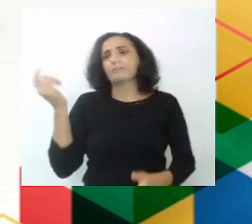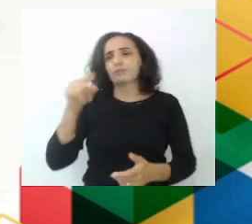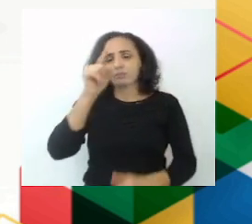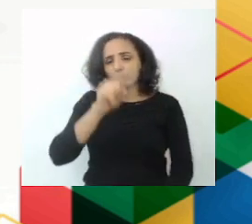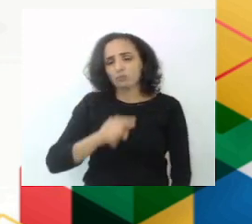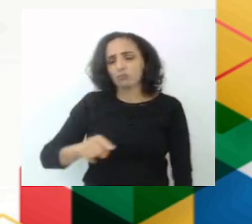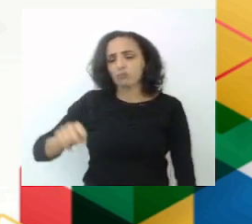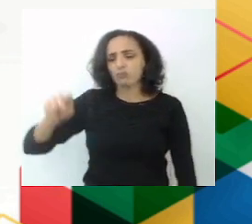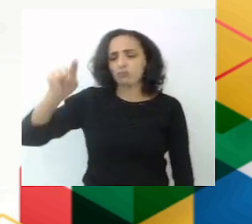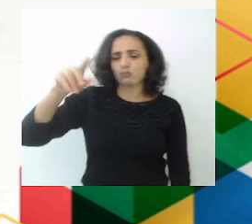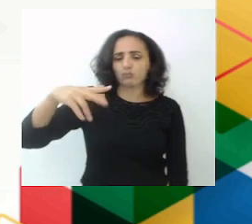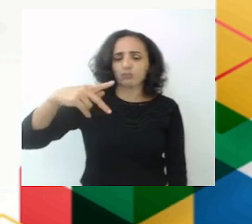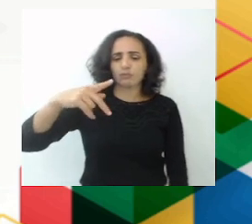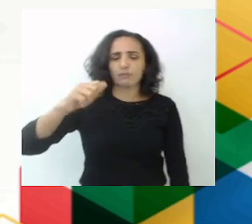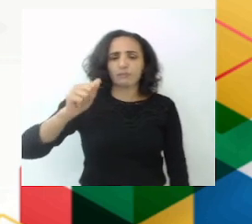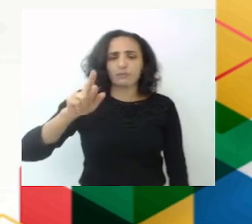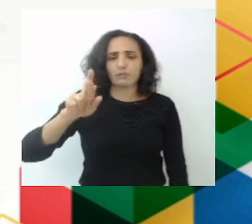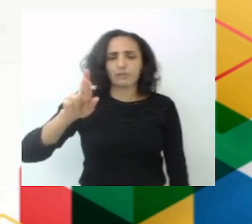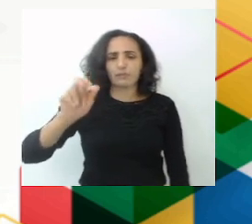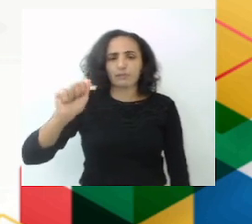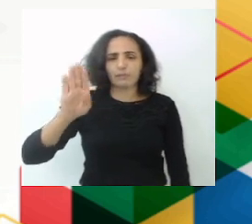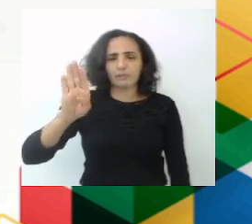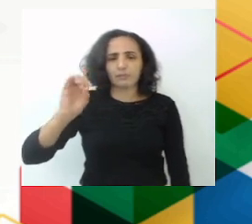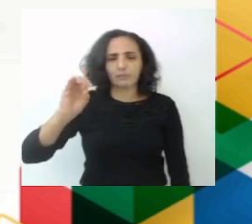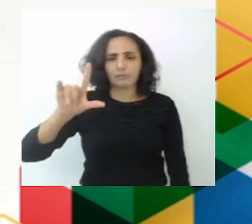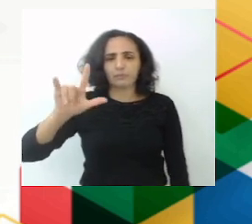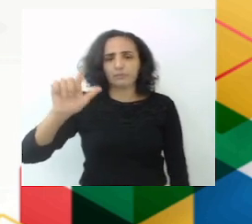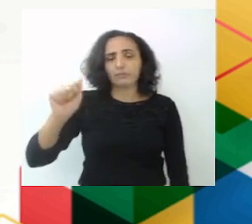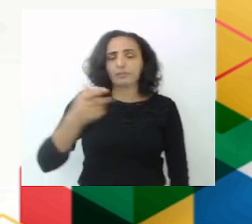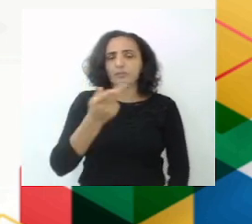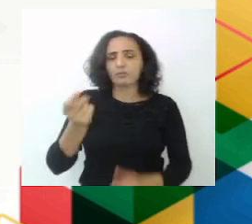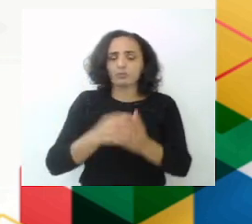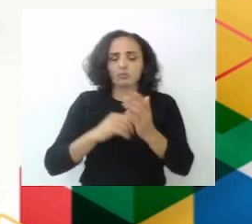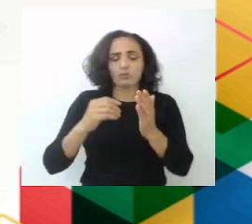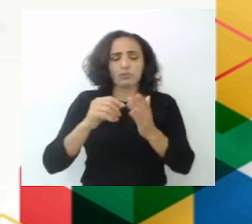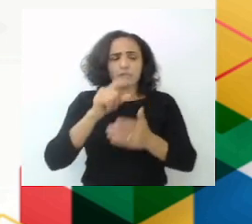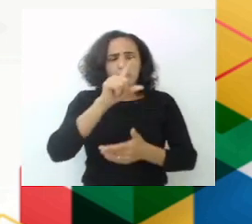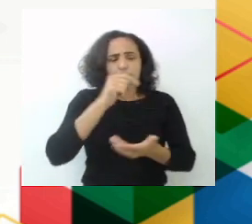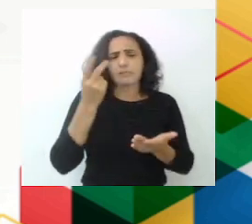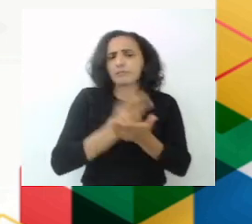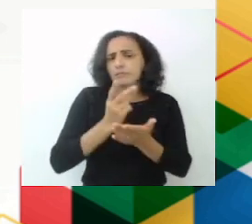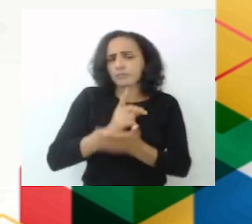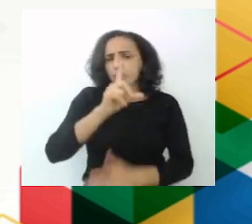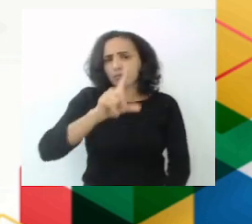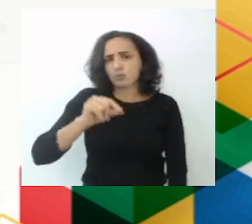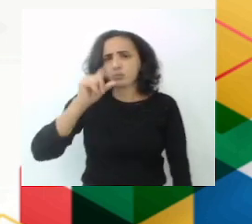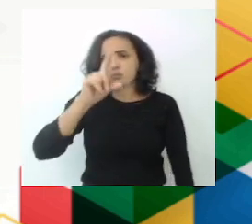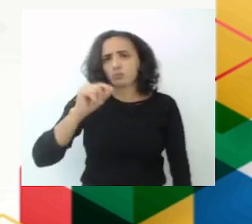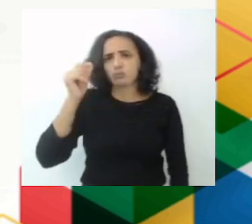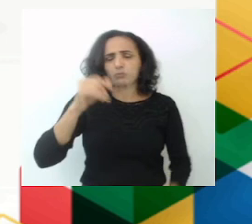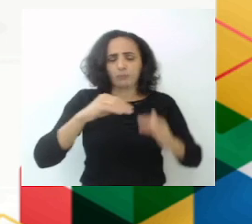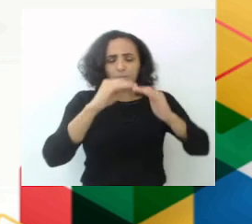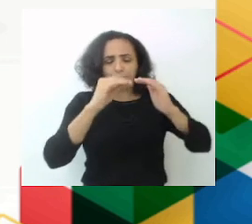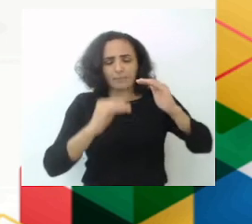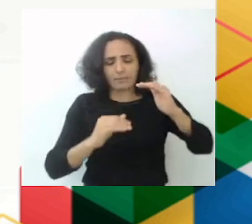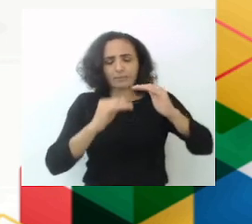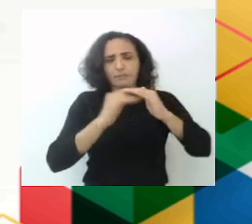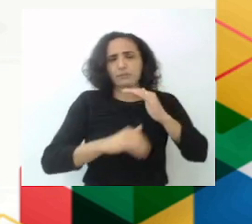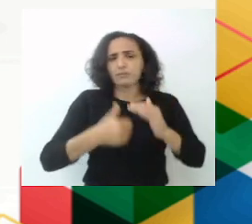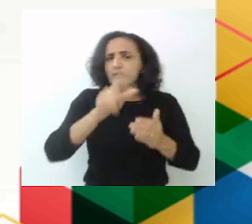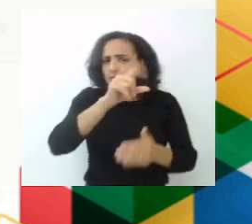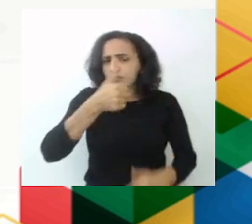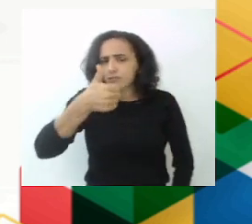simetria. Ela é simétrica. Então, a gente escolhe ali alguns valores. Sempre que você escolher, escolha sempre o outro simétrico. Se você escolher